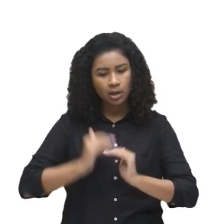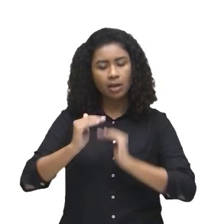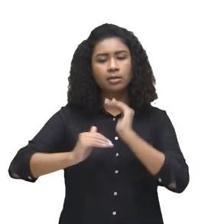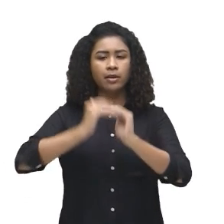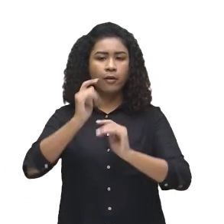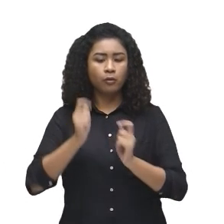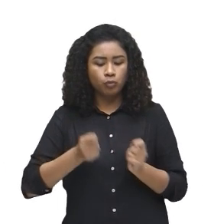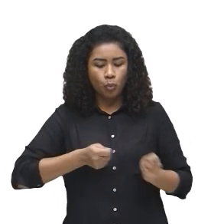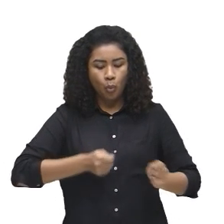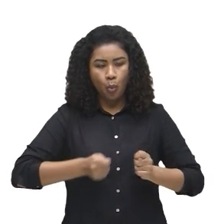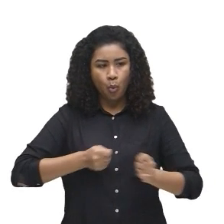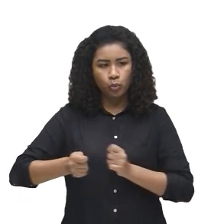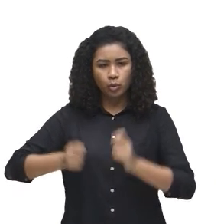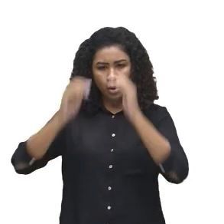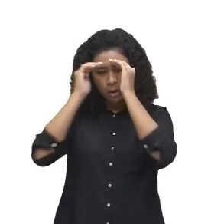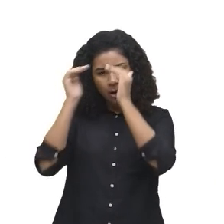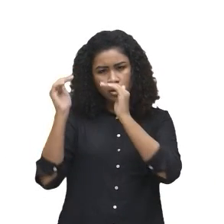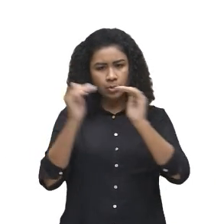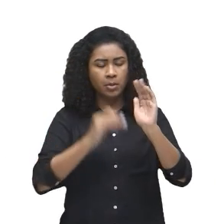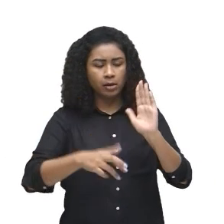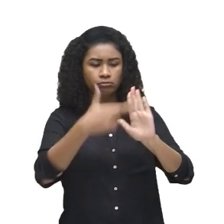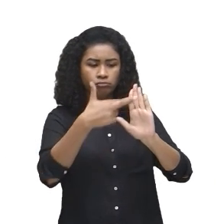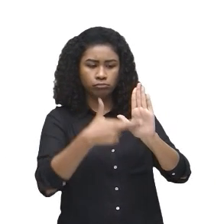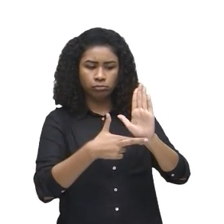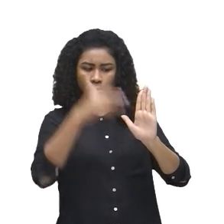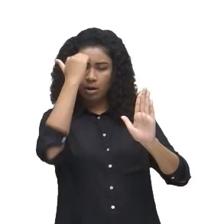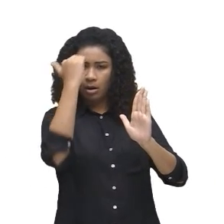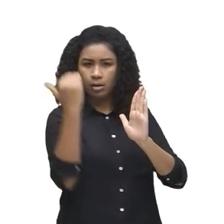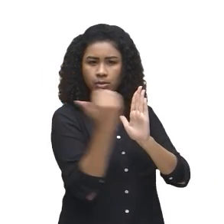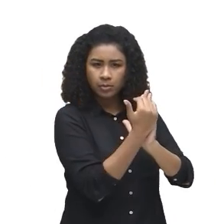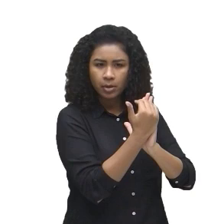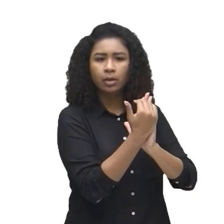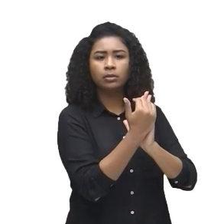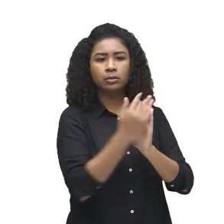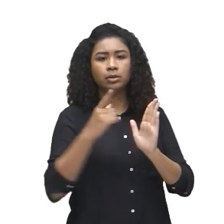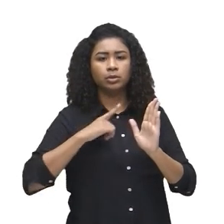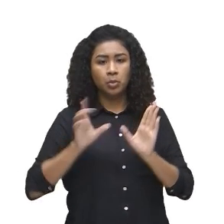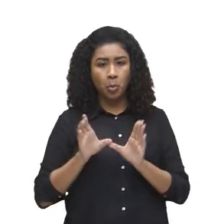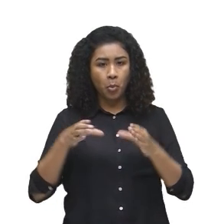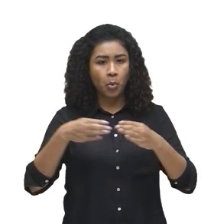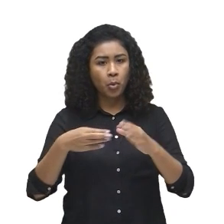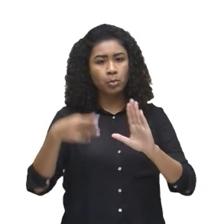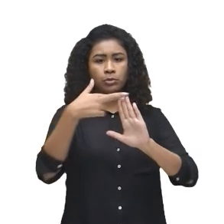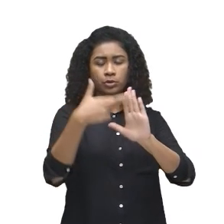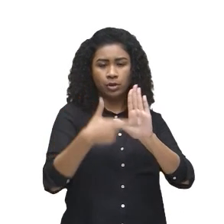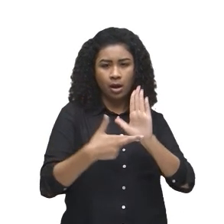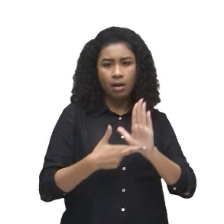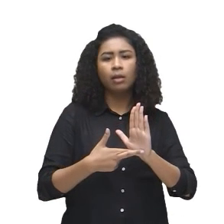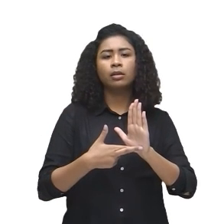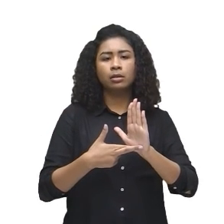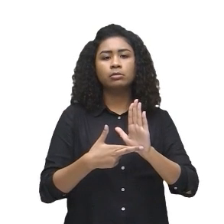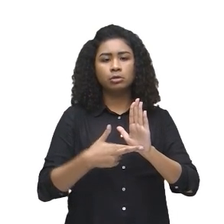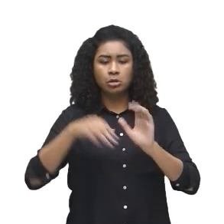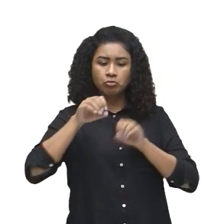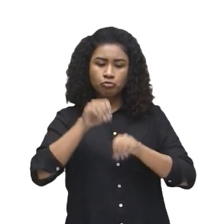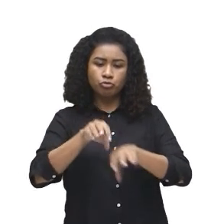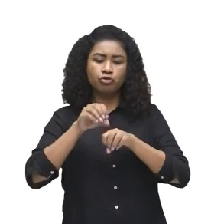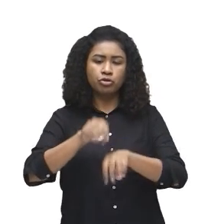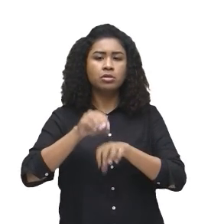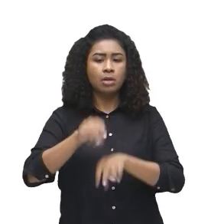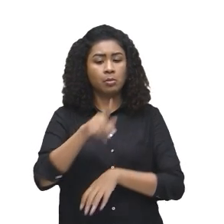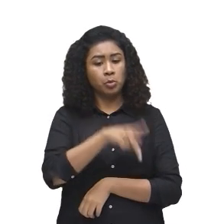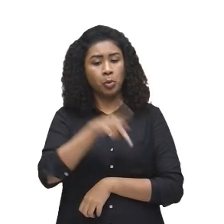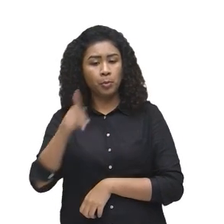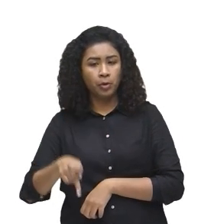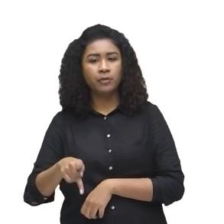disciplina. Cada modalidade tem seu conjunto de regras de conduta que são ensinadas e reforçadas pelo professor ou